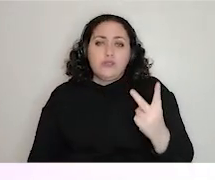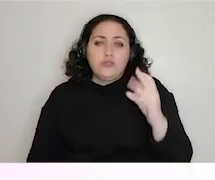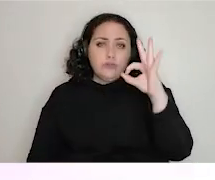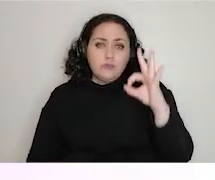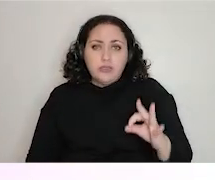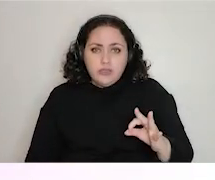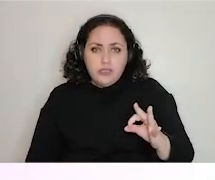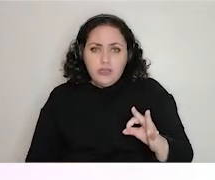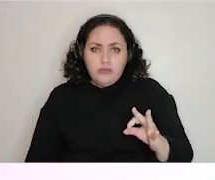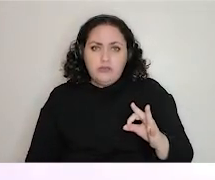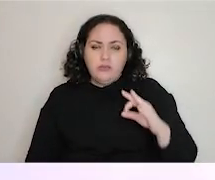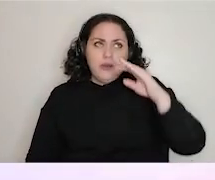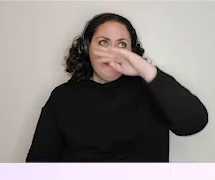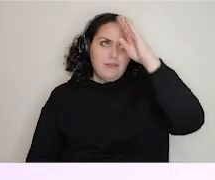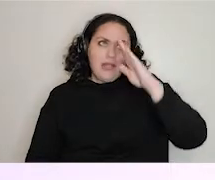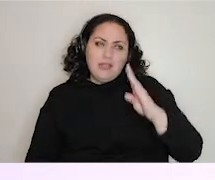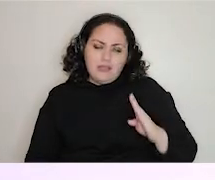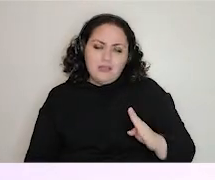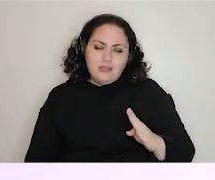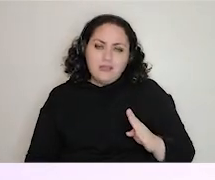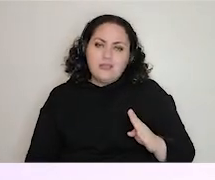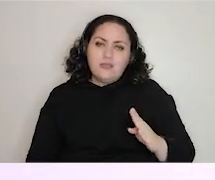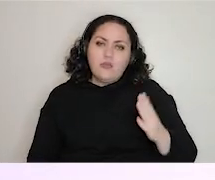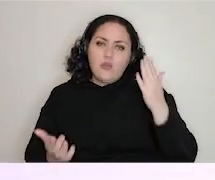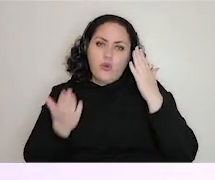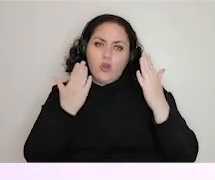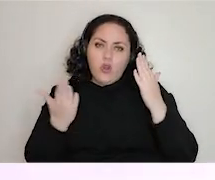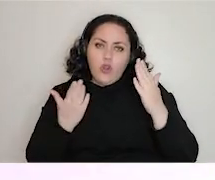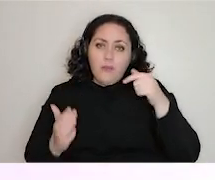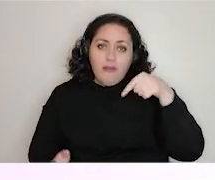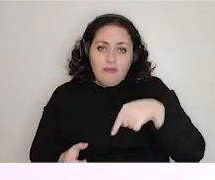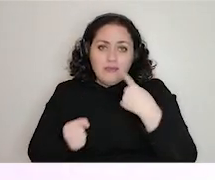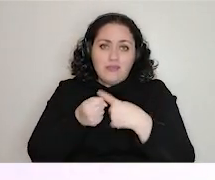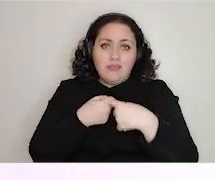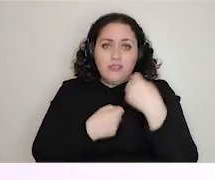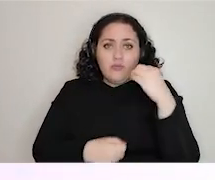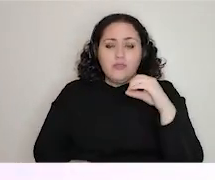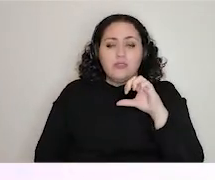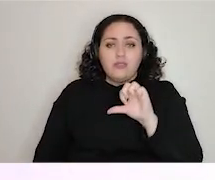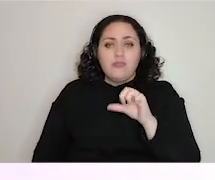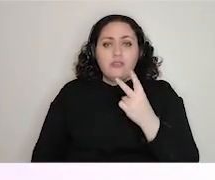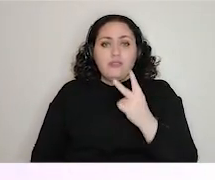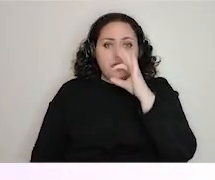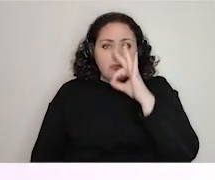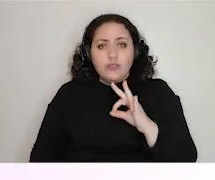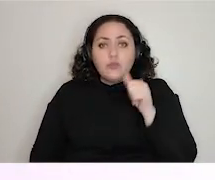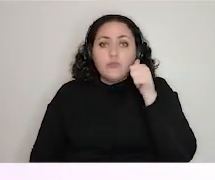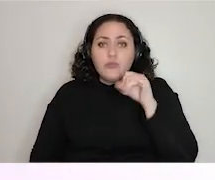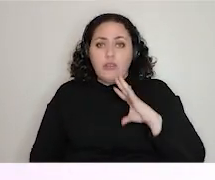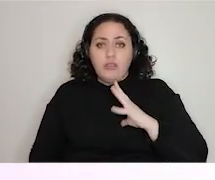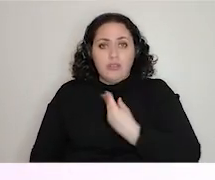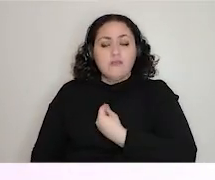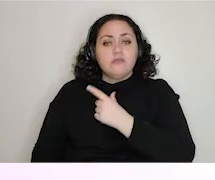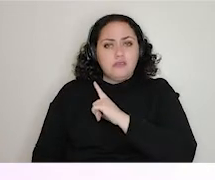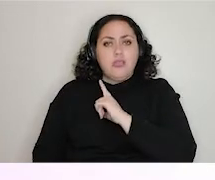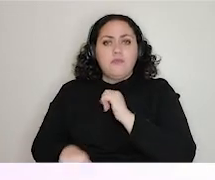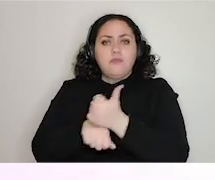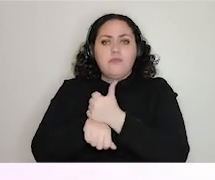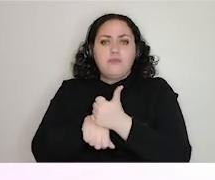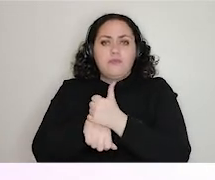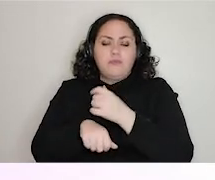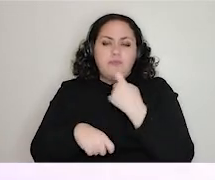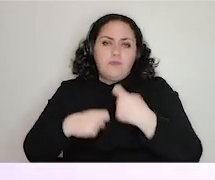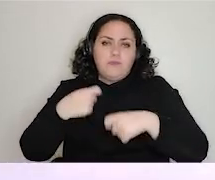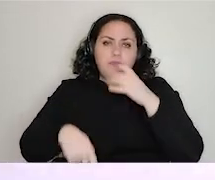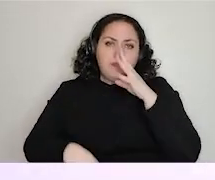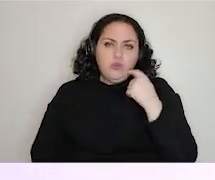verificou que 92%, superando a média nacional, das mulheres trans e travestis nesse município estão em contexto de prostituição,